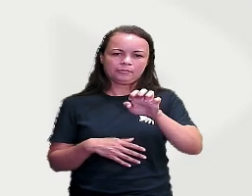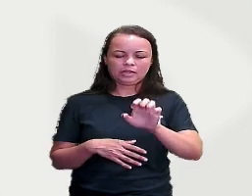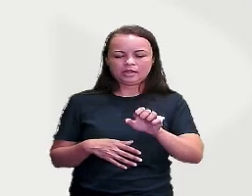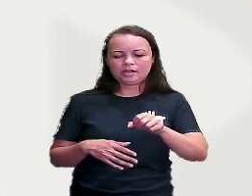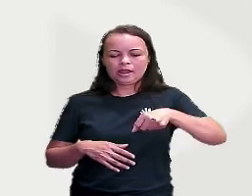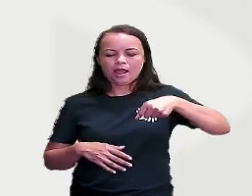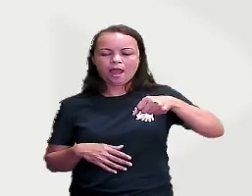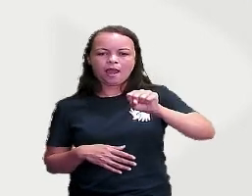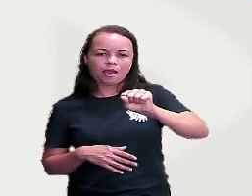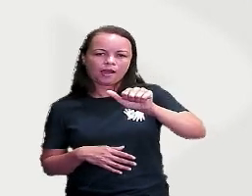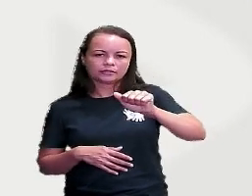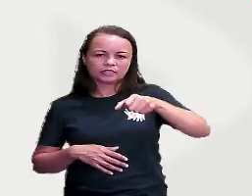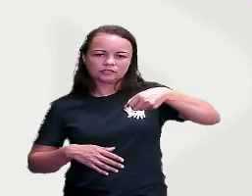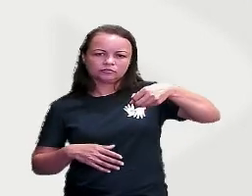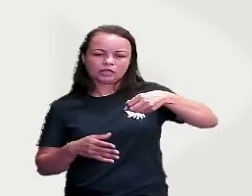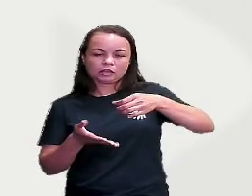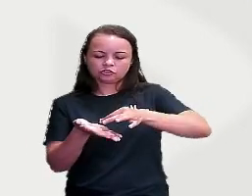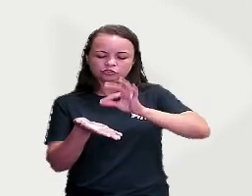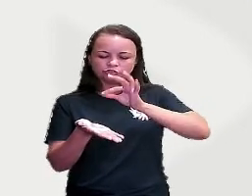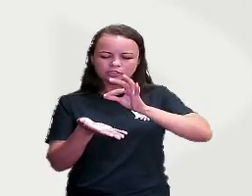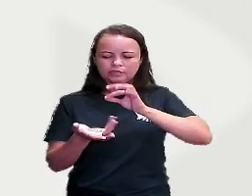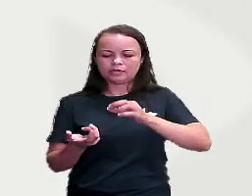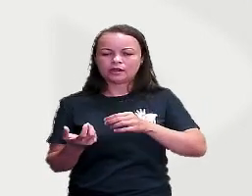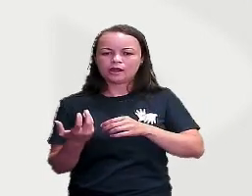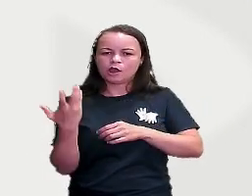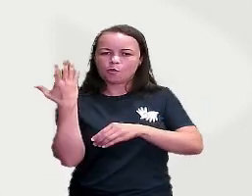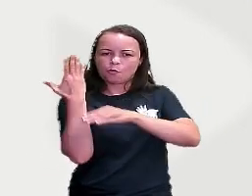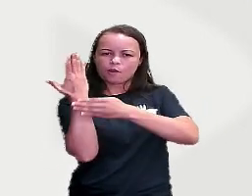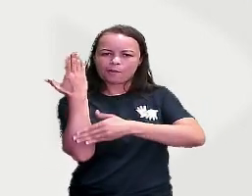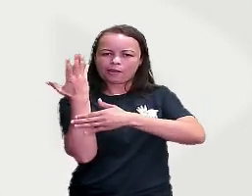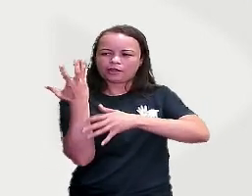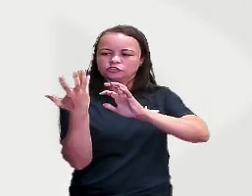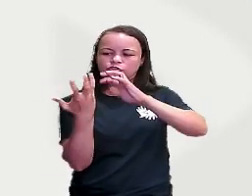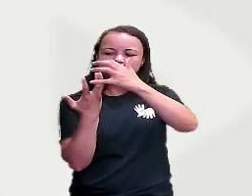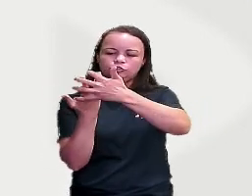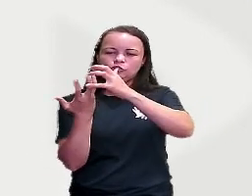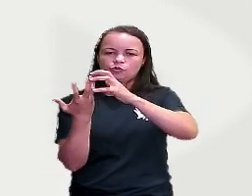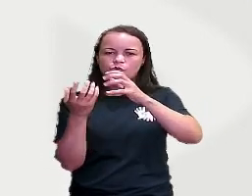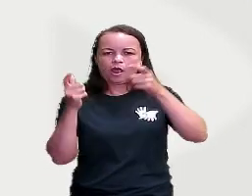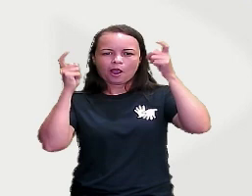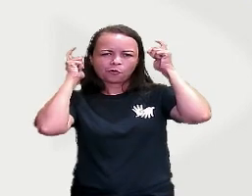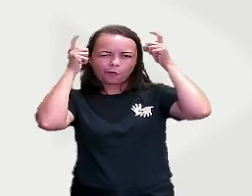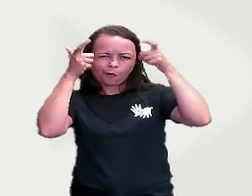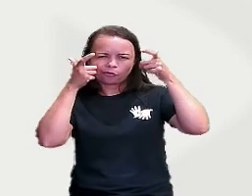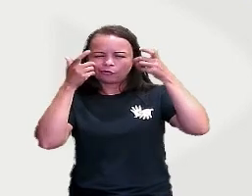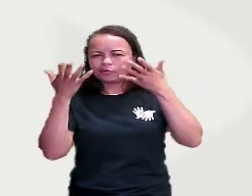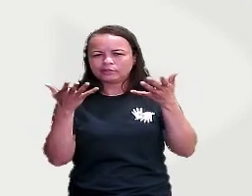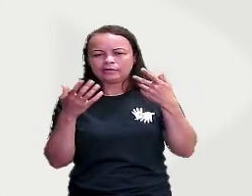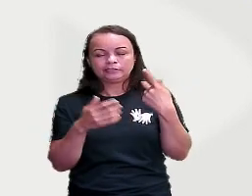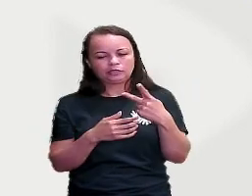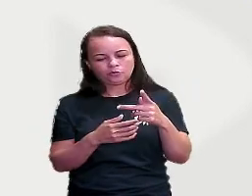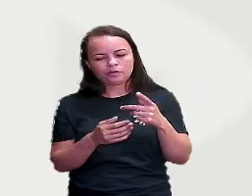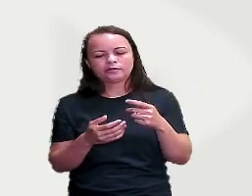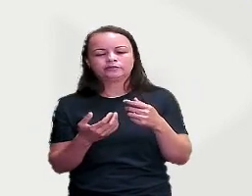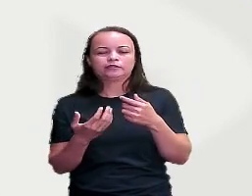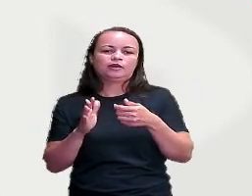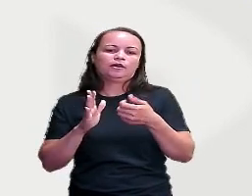da xícara, a coroa do abacaxi. Então, essa figura de linguagem é chamada de catacrese.